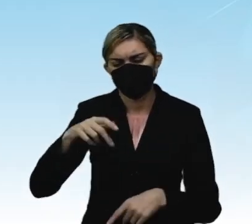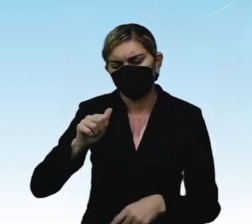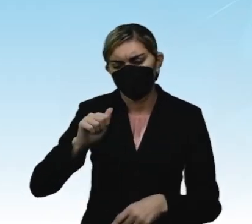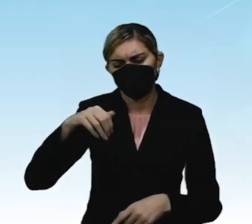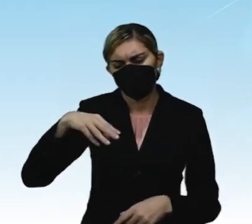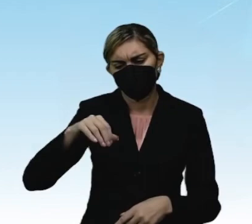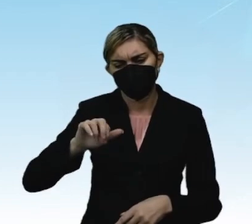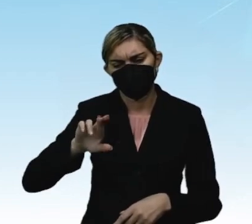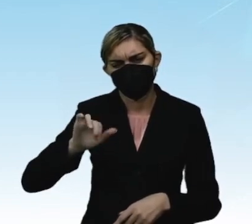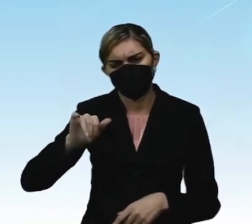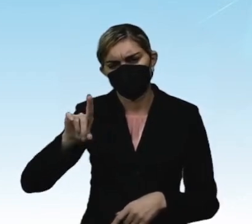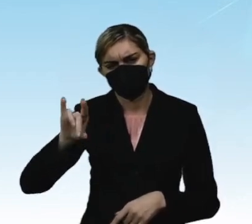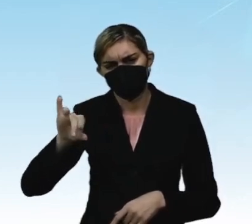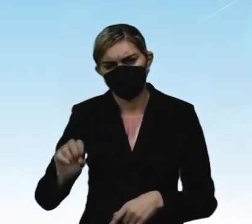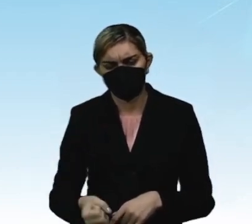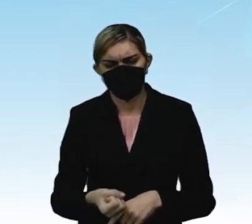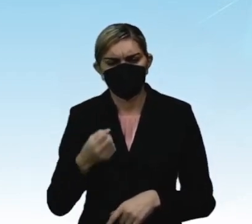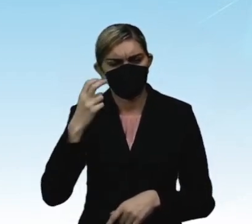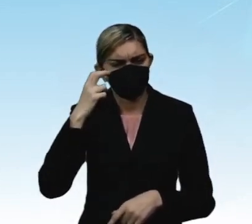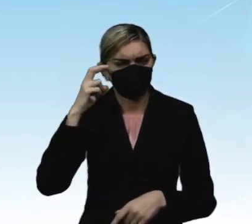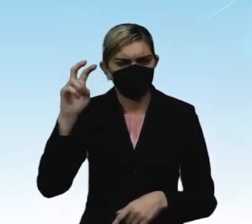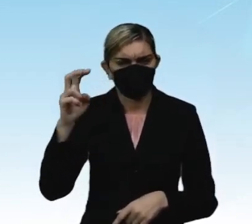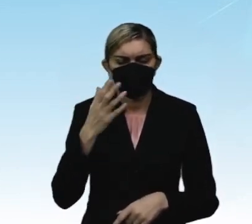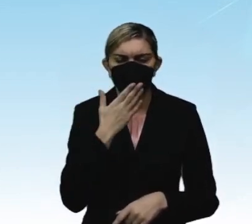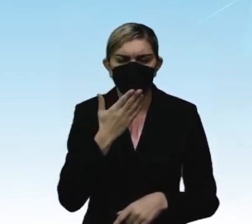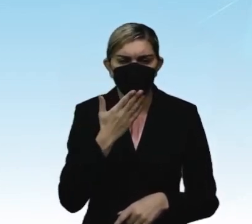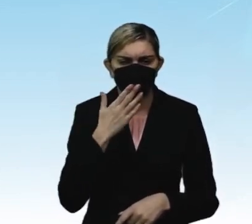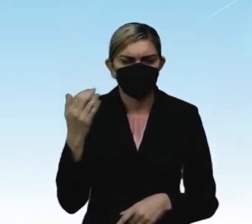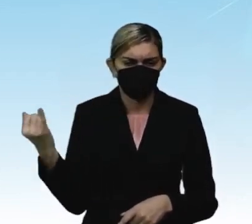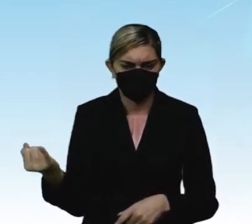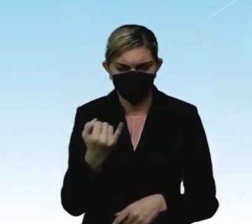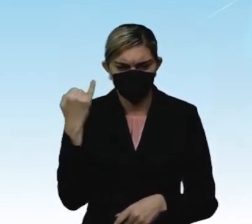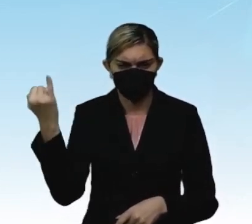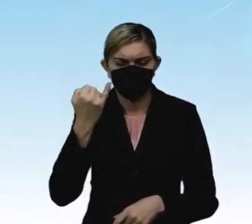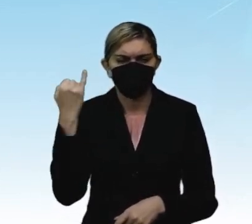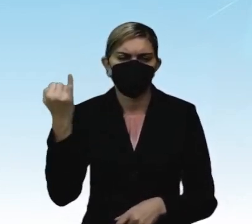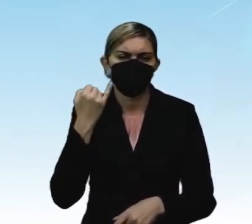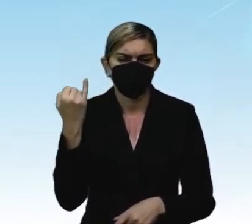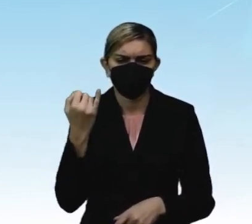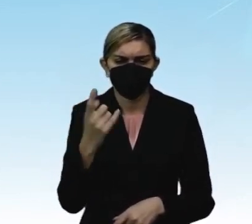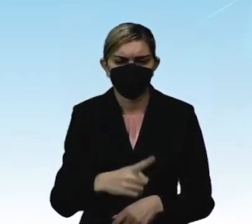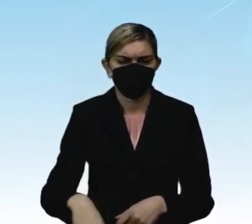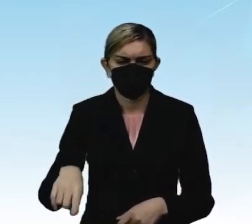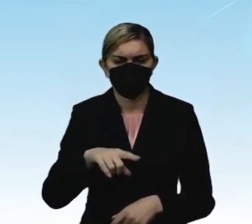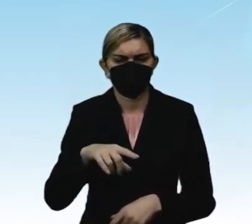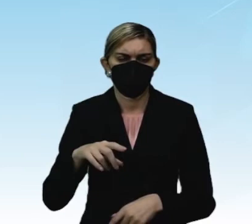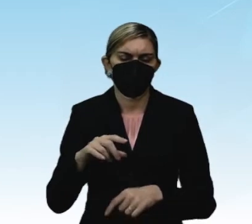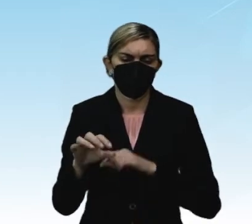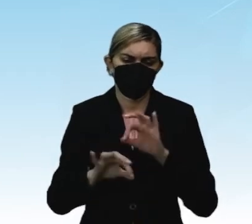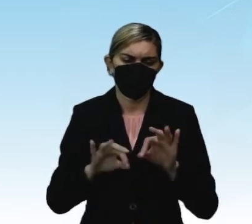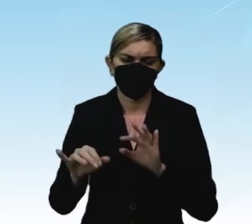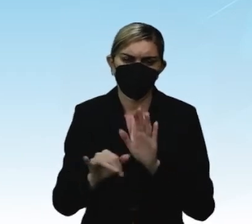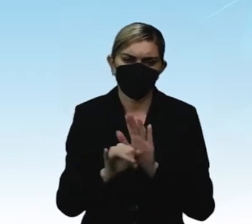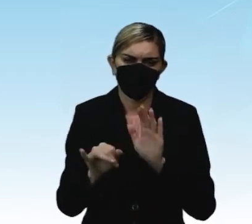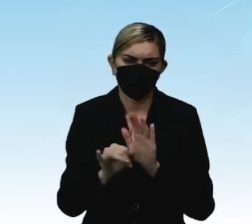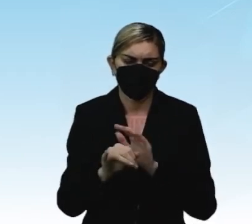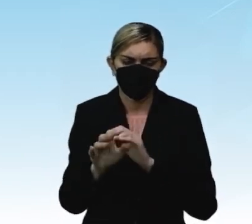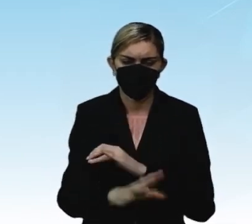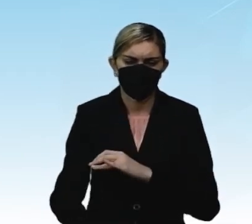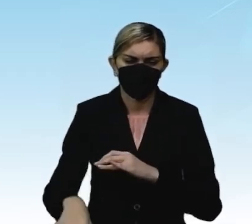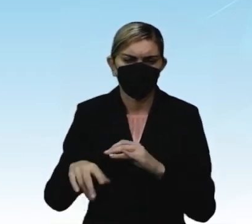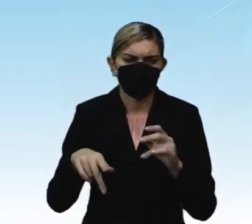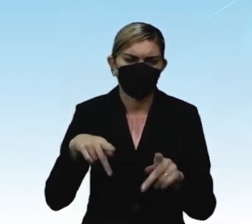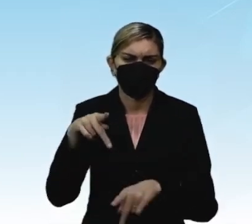ameríndios. A cultura indígena possui importância fundamental na nossa construção da identidade nacional do